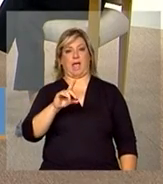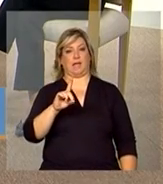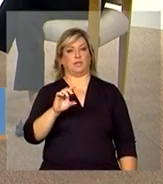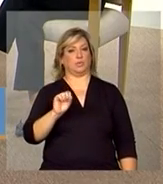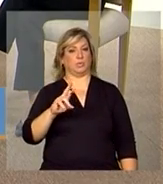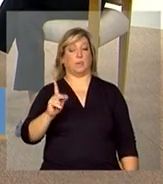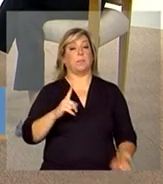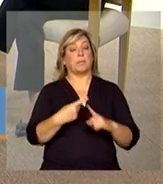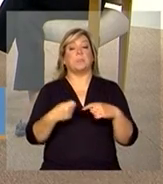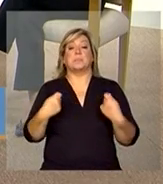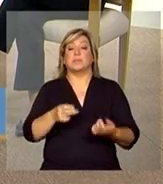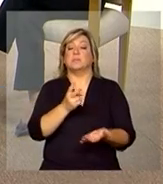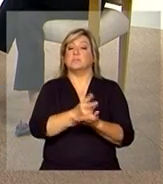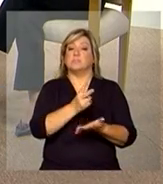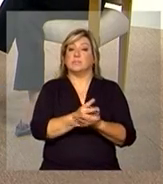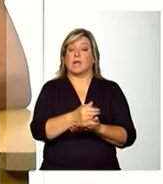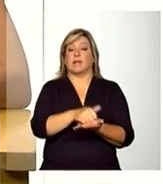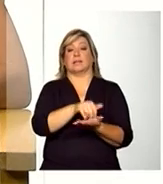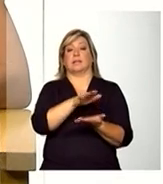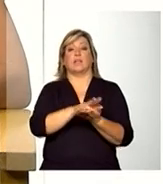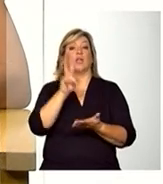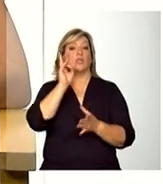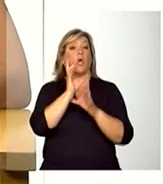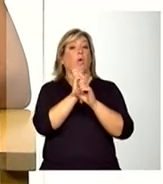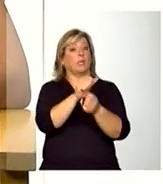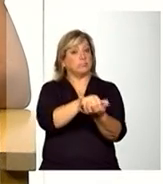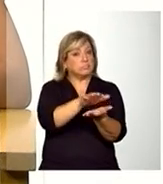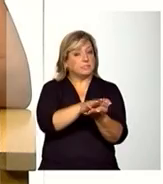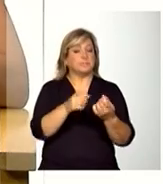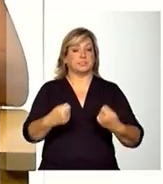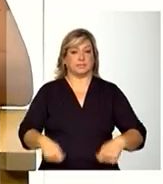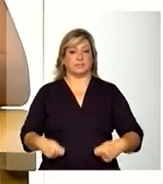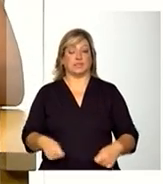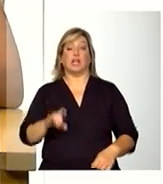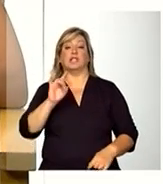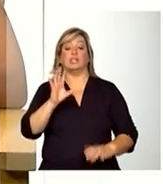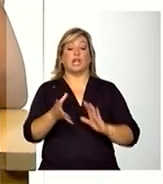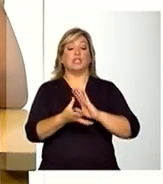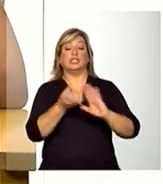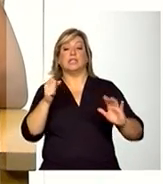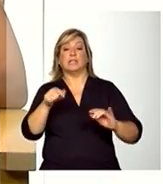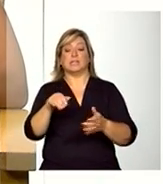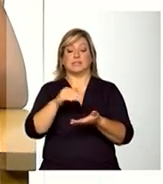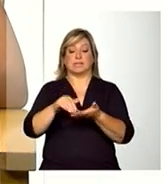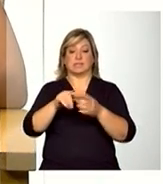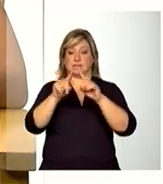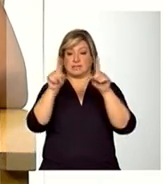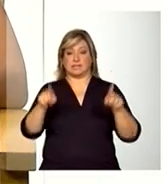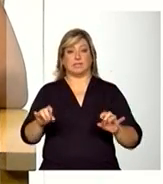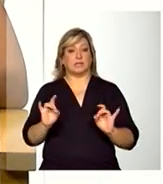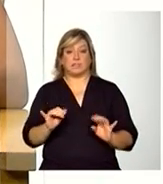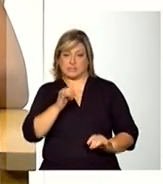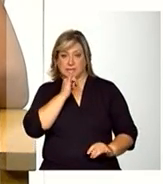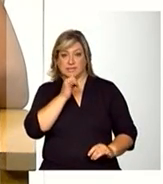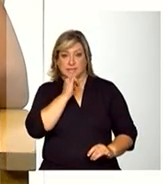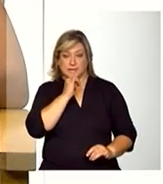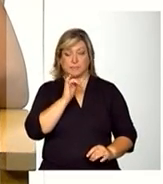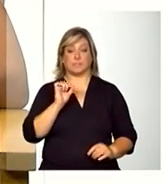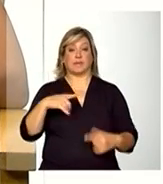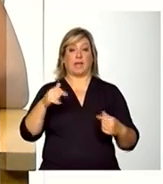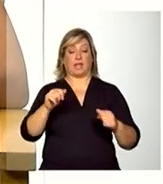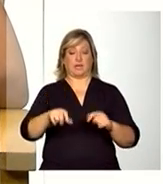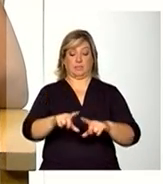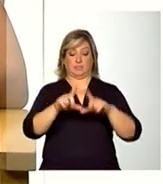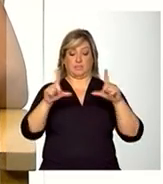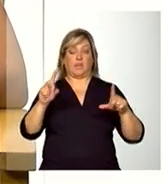gente precisa manter um um registro um histórico né ele só exclui daquela secretaria por exemplo Então nesse visualizar